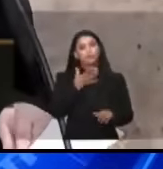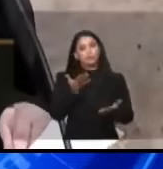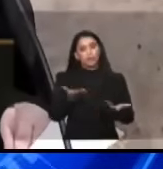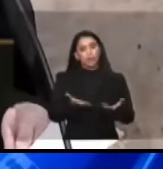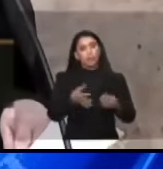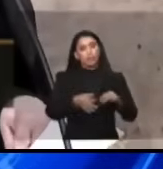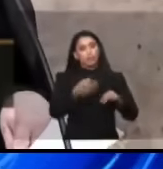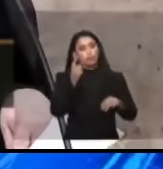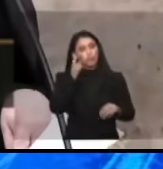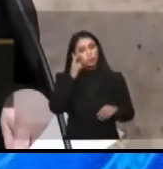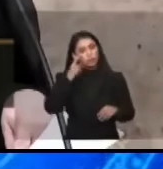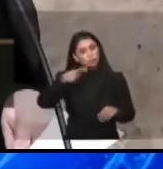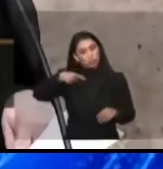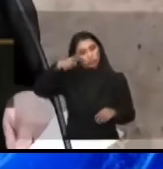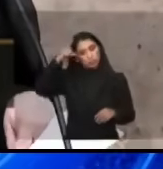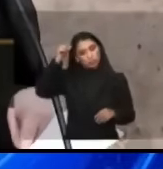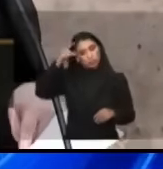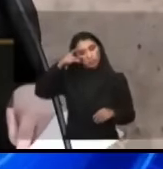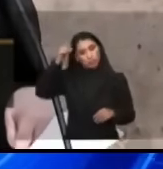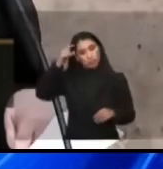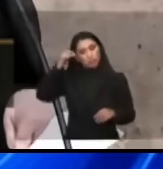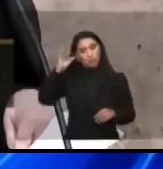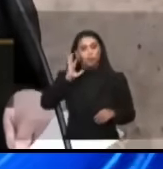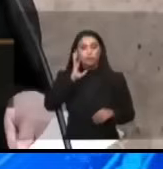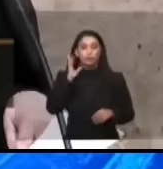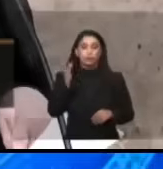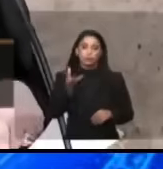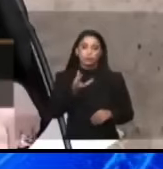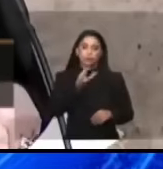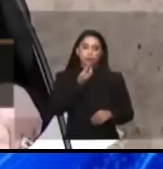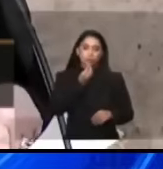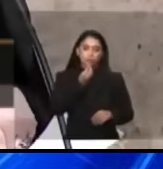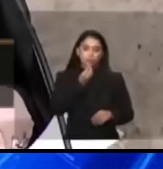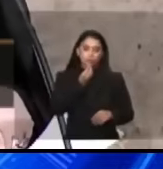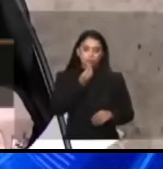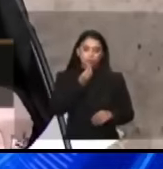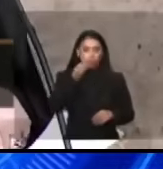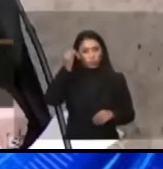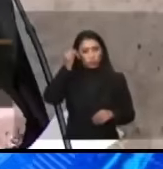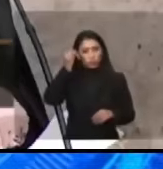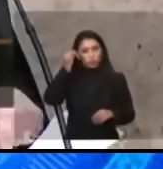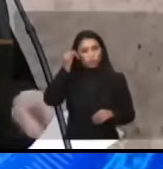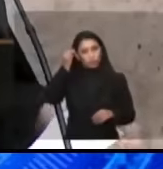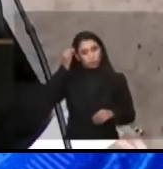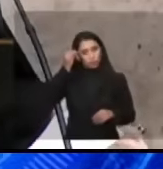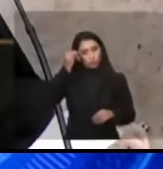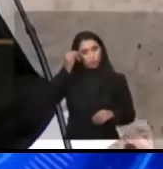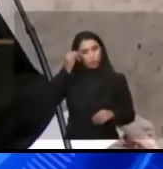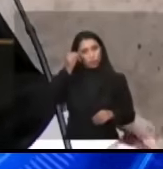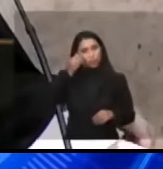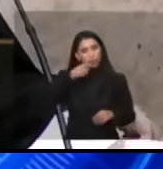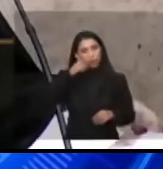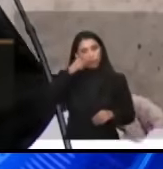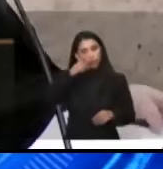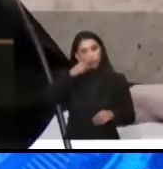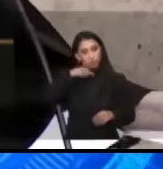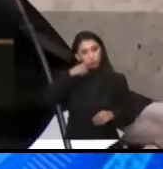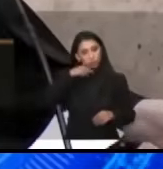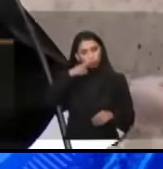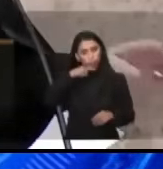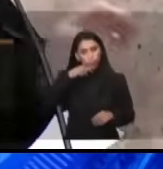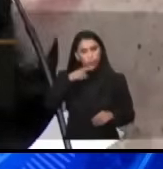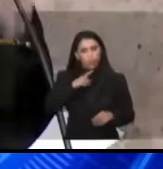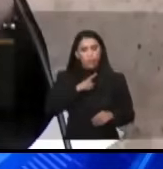Roberto Barroso, Luiz Fux, Dias Toffoli e Gilmar Mendes. E agora